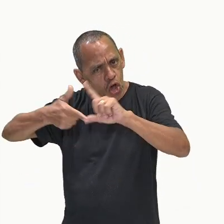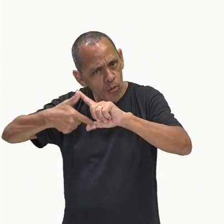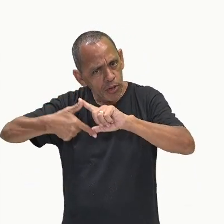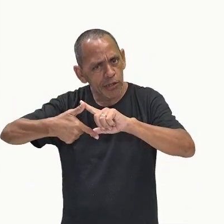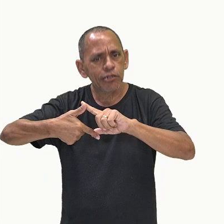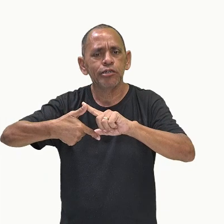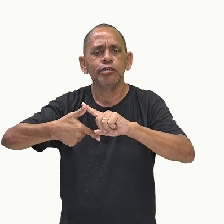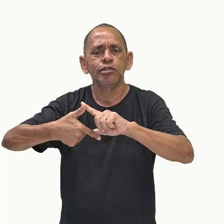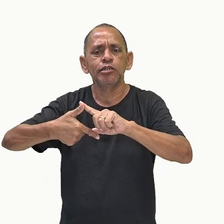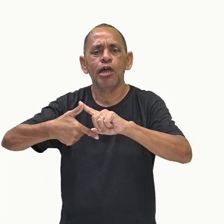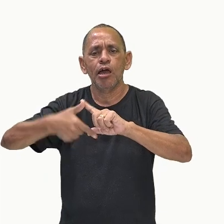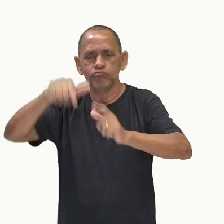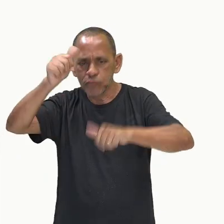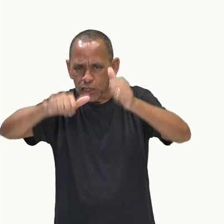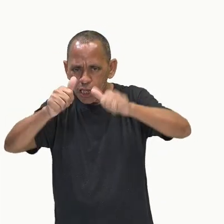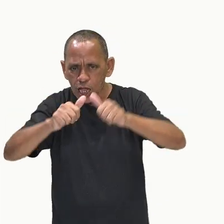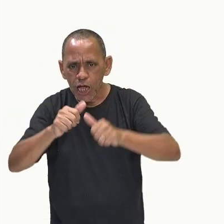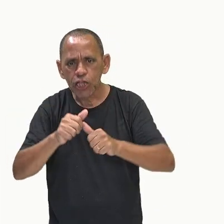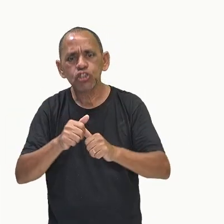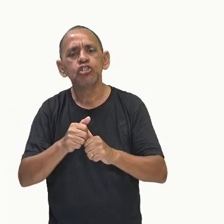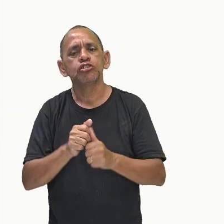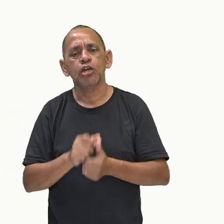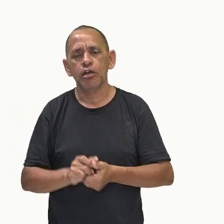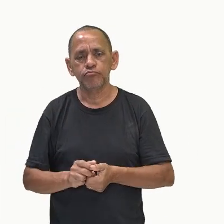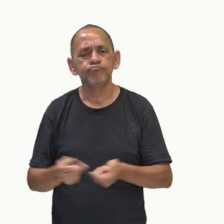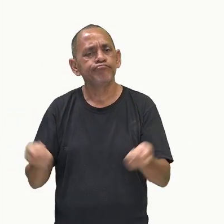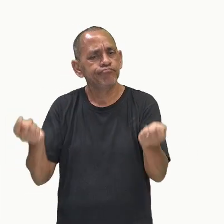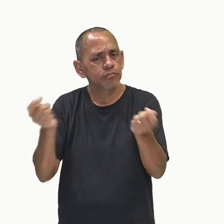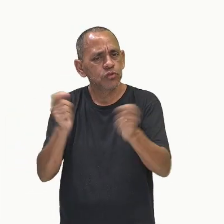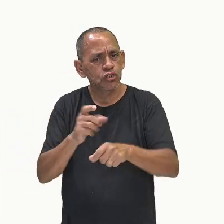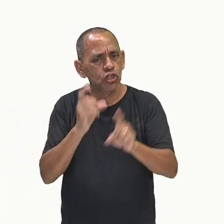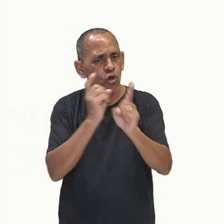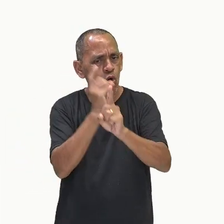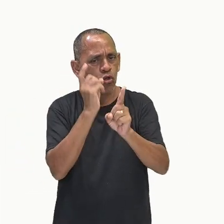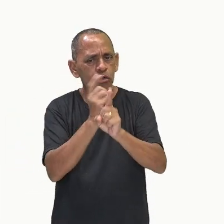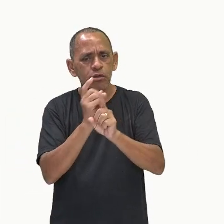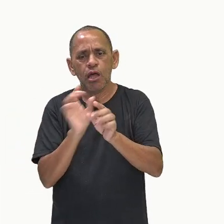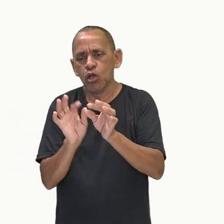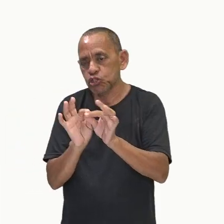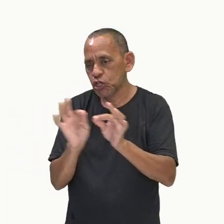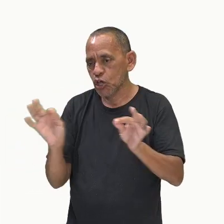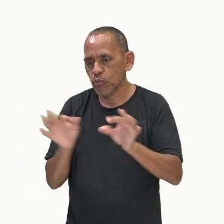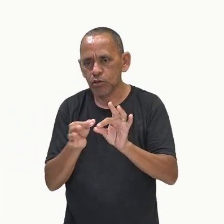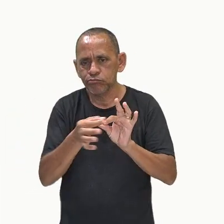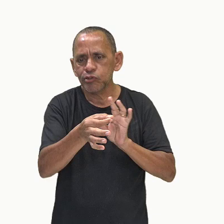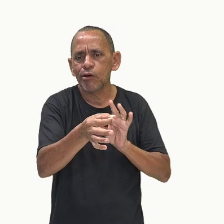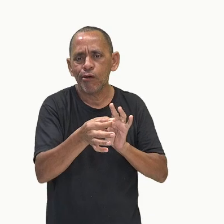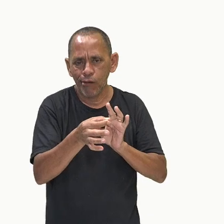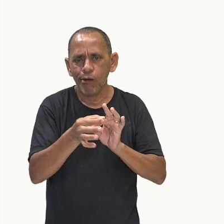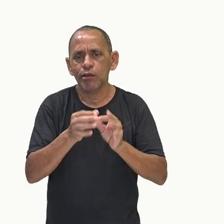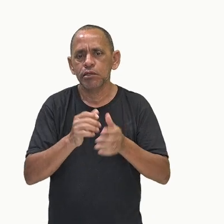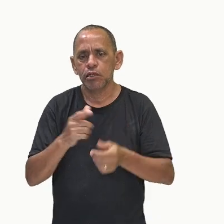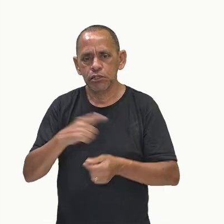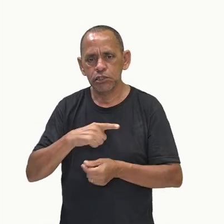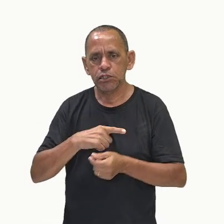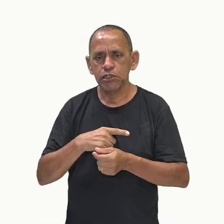permite encontrar a medida do segmento de reta que os separa por meio da seguinte